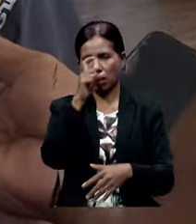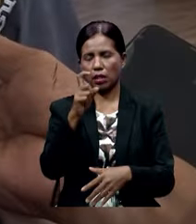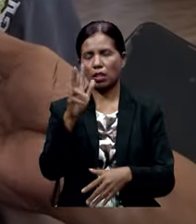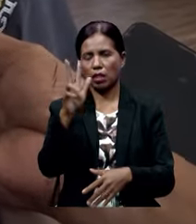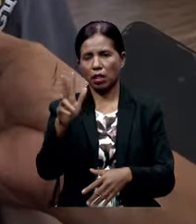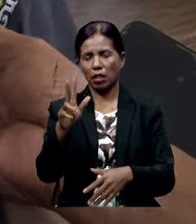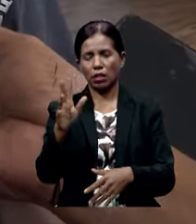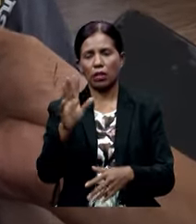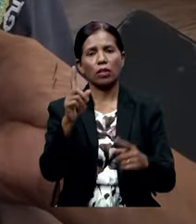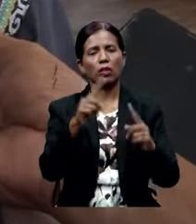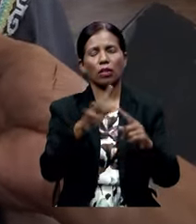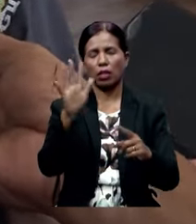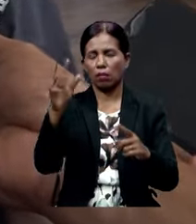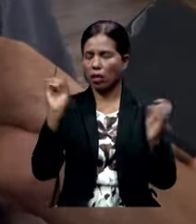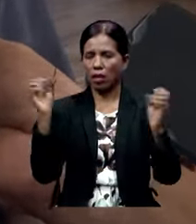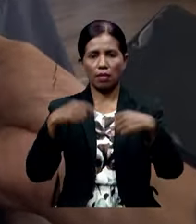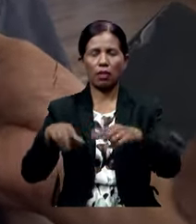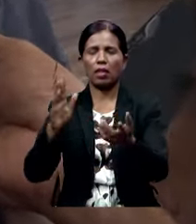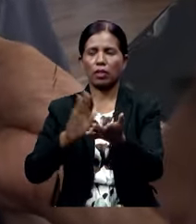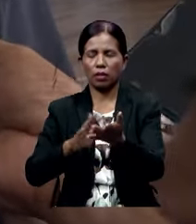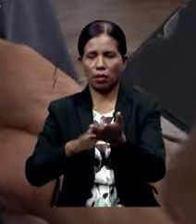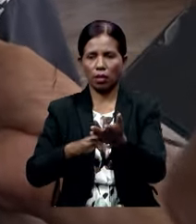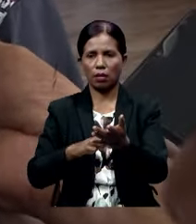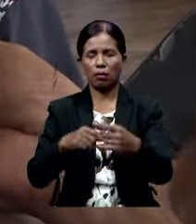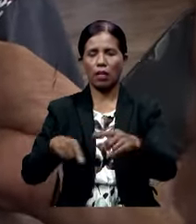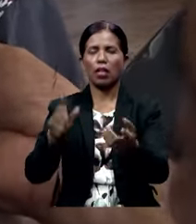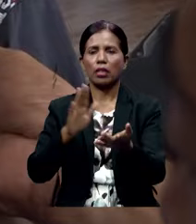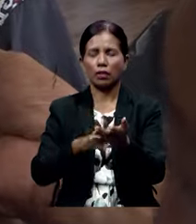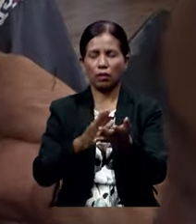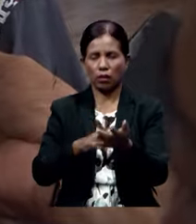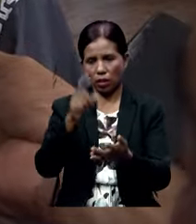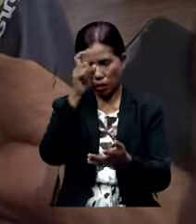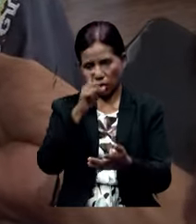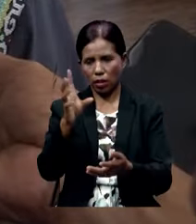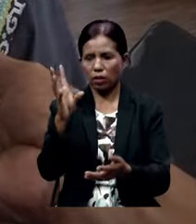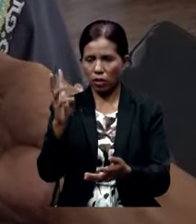escola. Vai a escola quando 6 anos ou 7 anos.